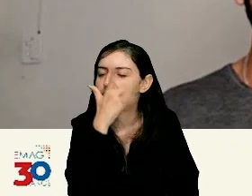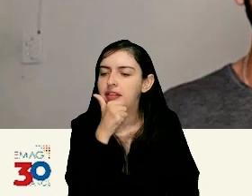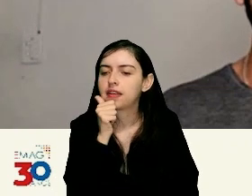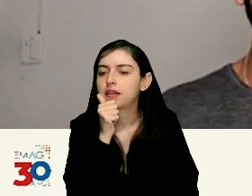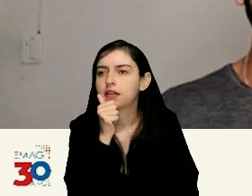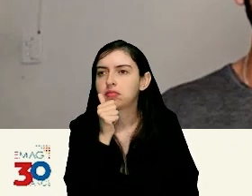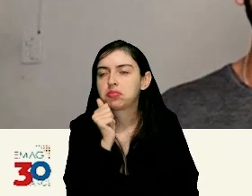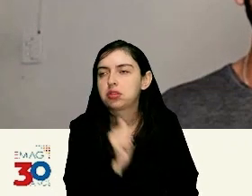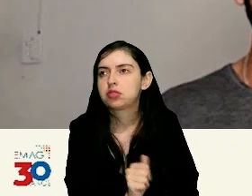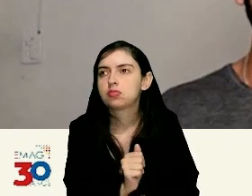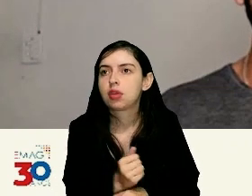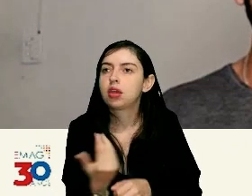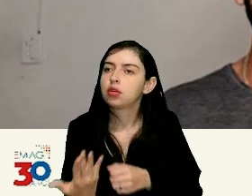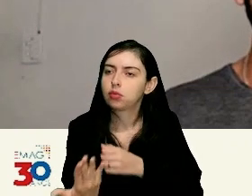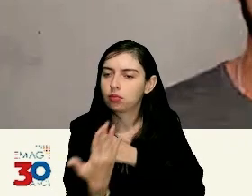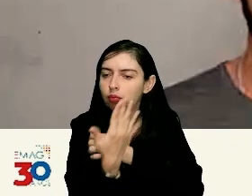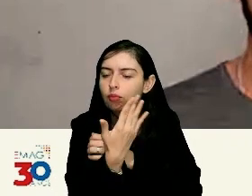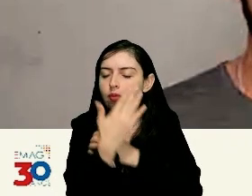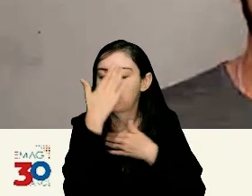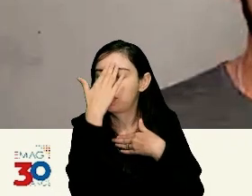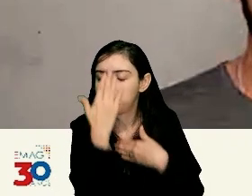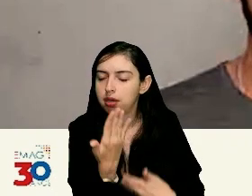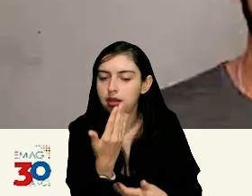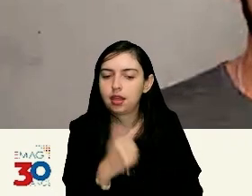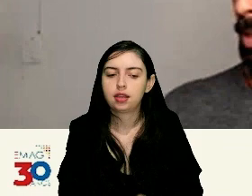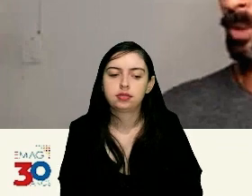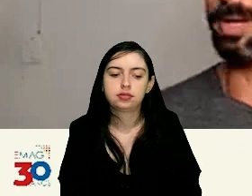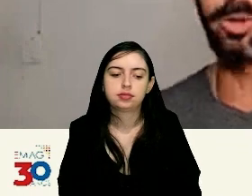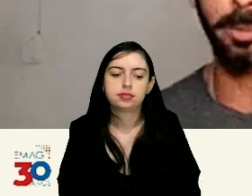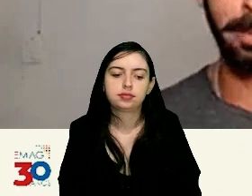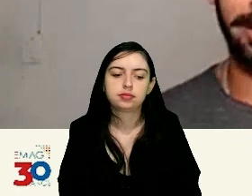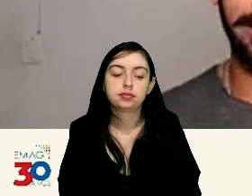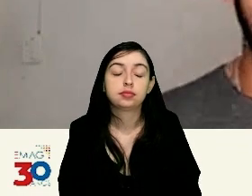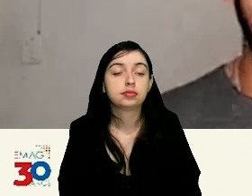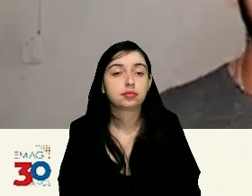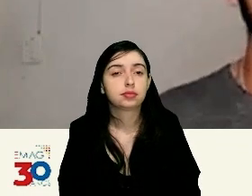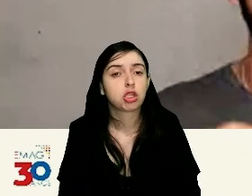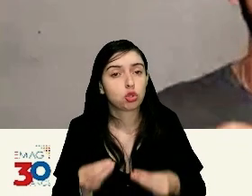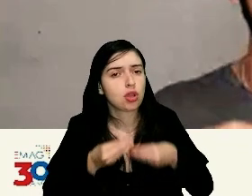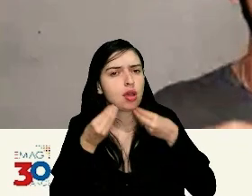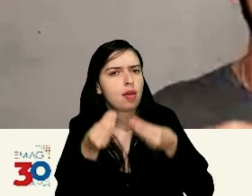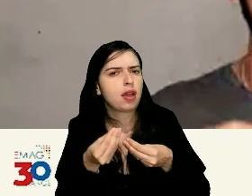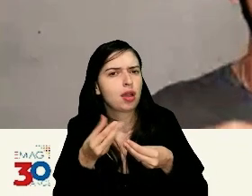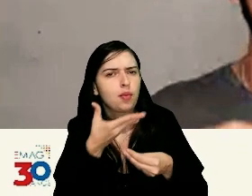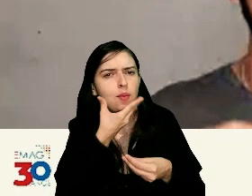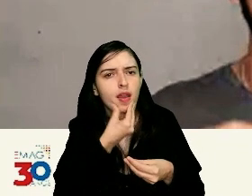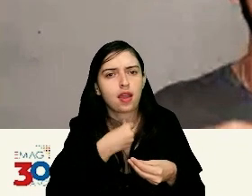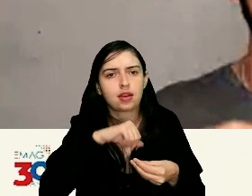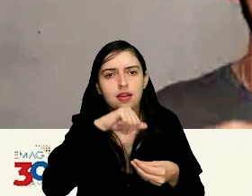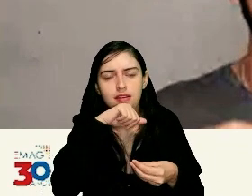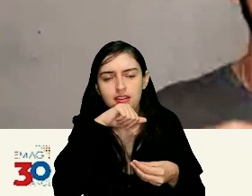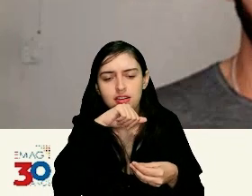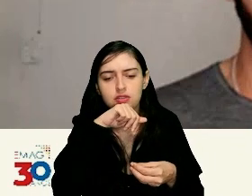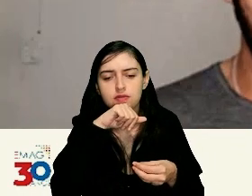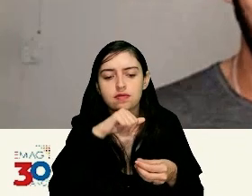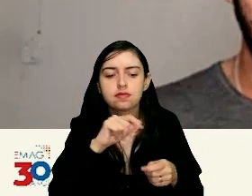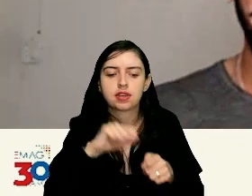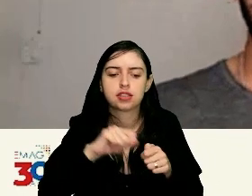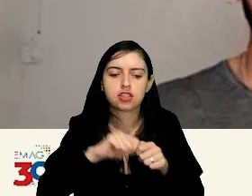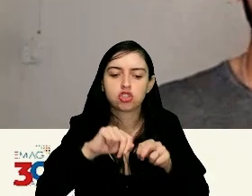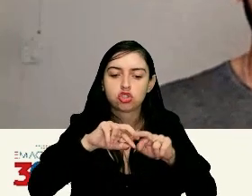ele funciona com um sistema de recompensa. Então, se eu estou me debruçando sobre a paternidade, eu estou fazendo diferente do que sempre